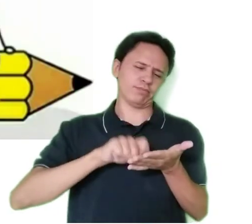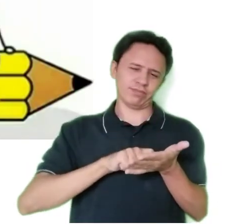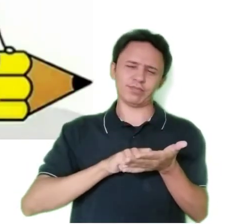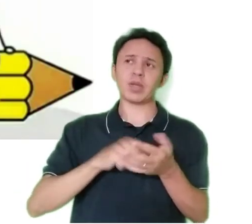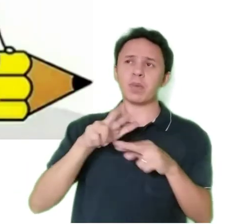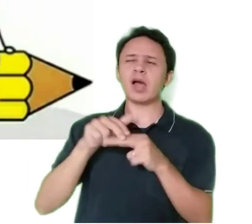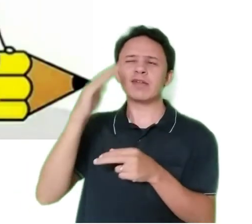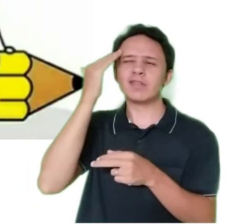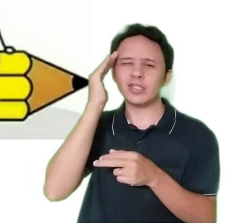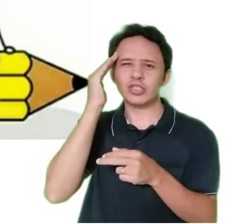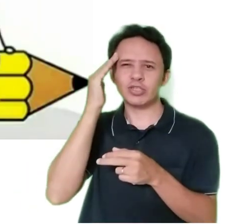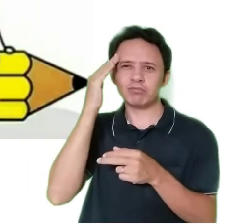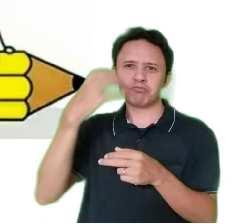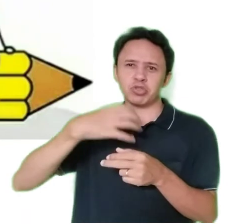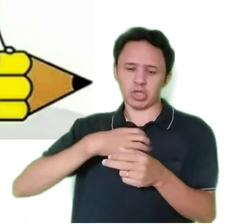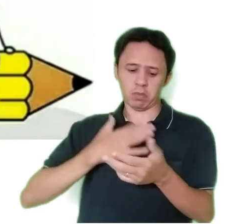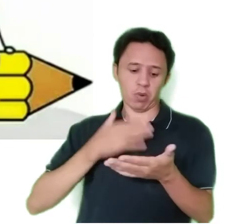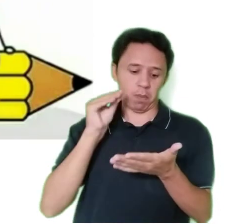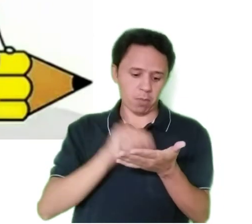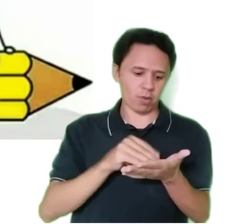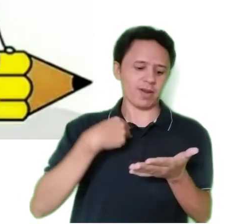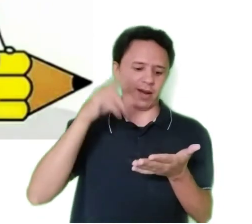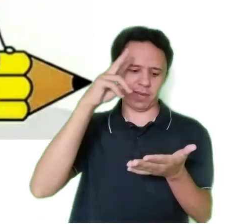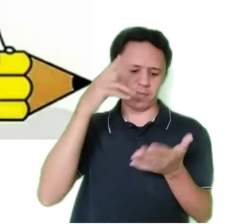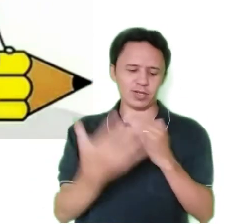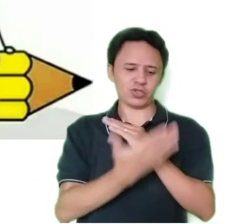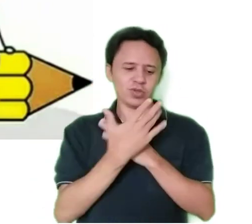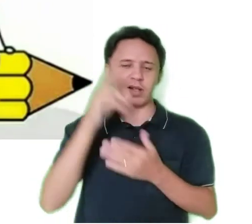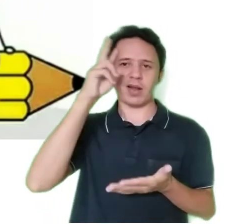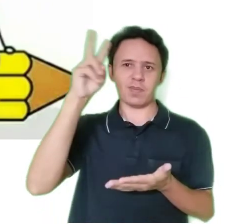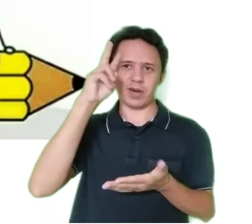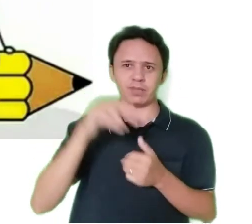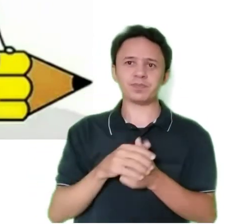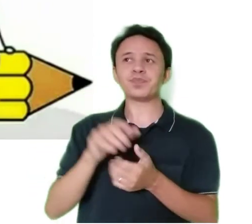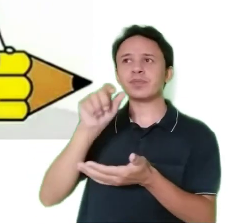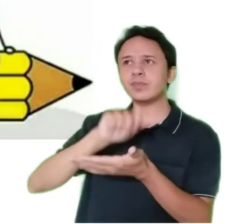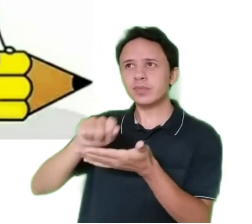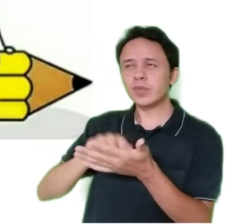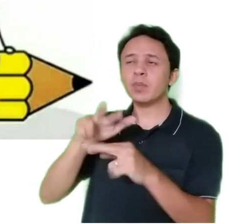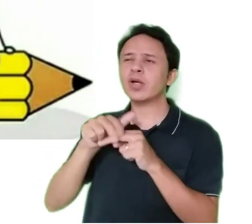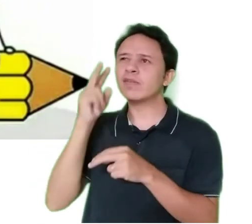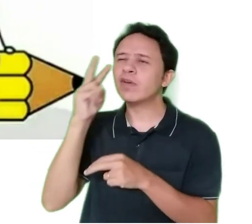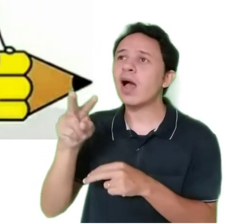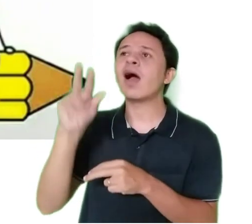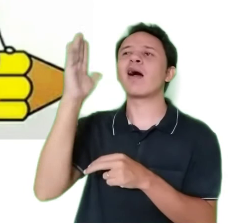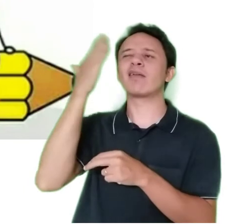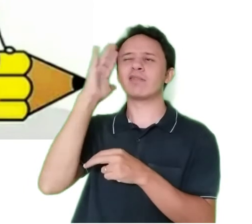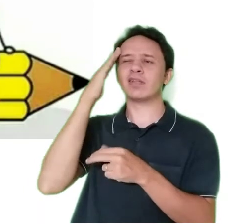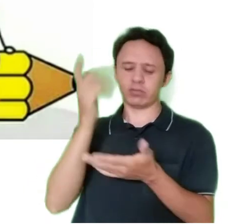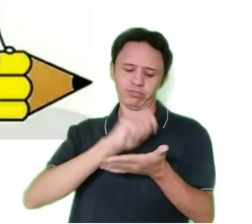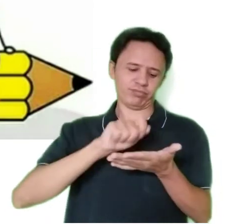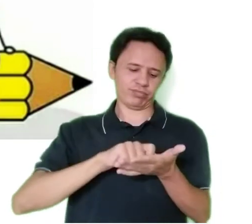o que entendeu em outras palavras. Só anota quem compreende e só